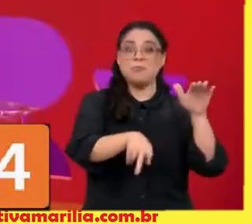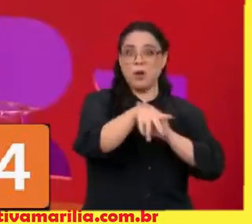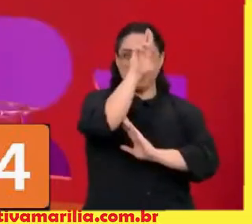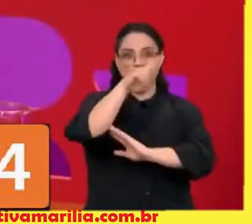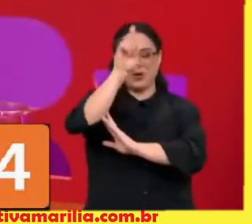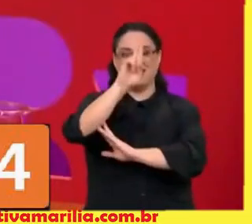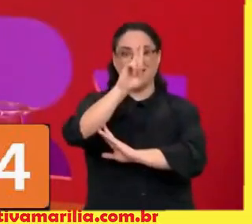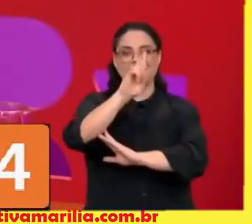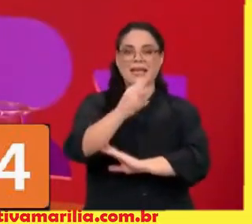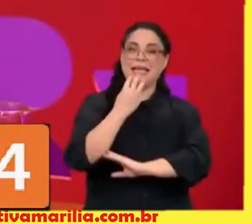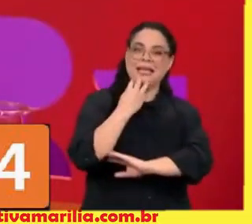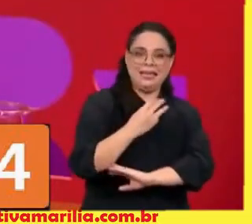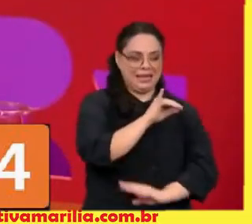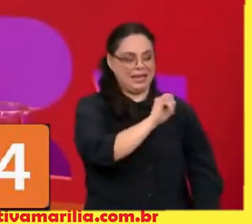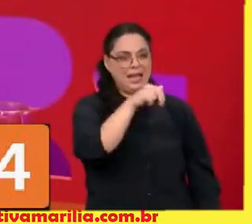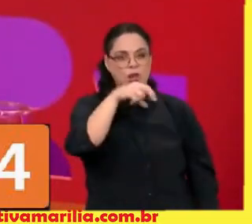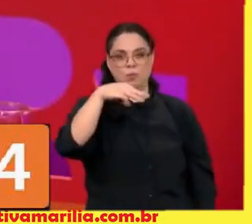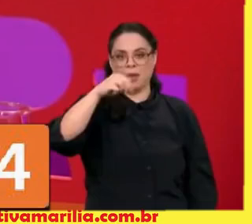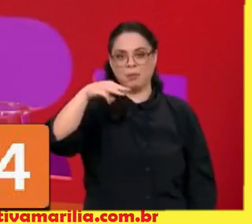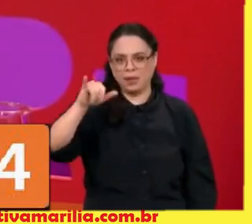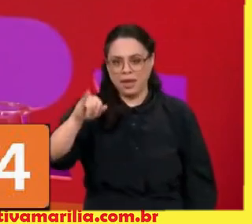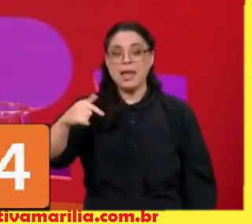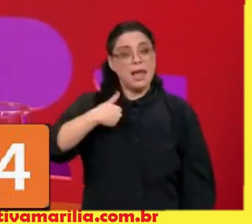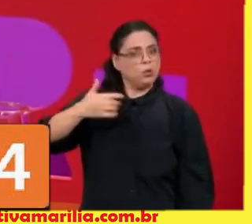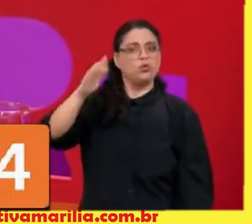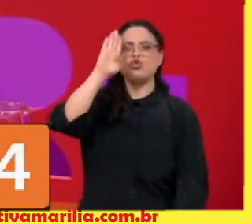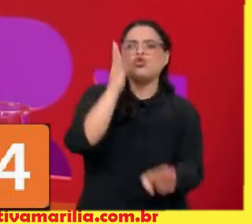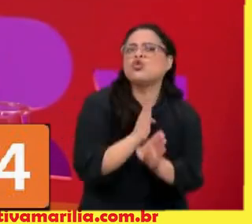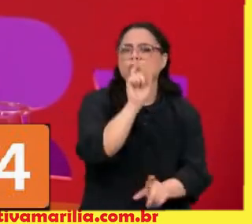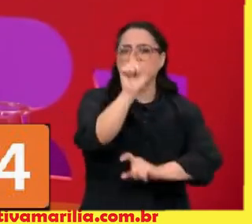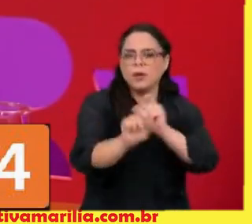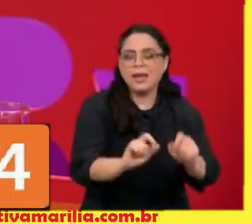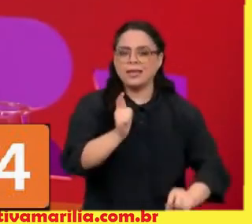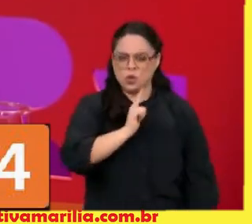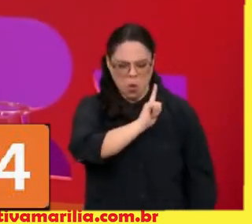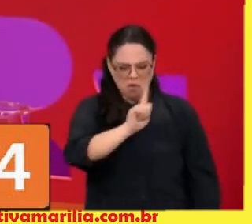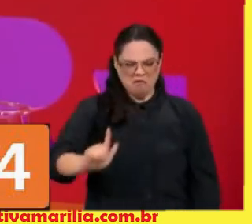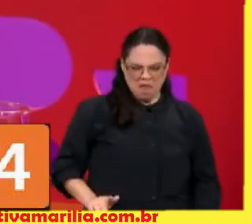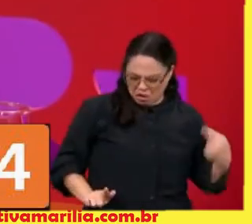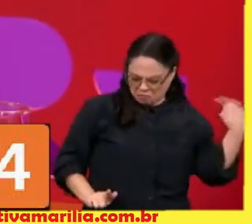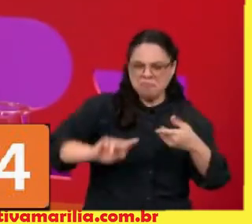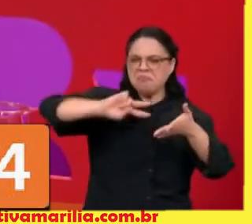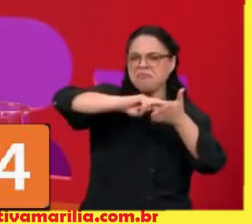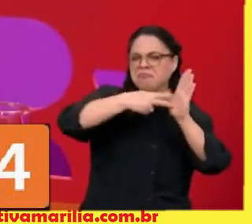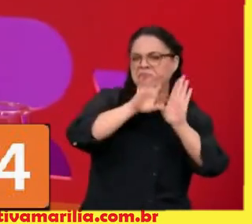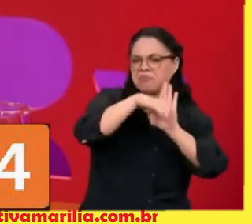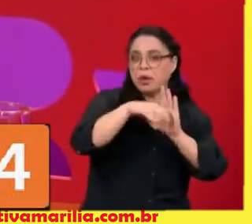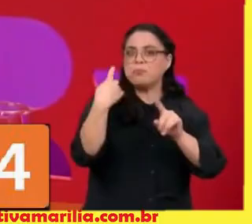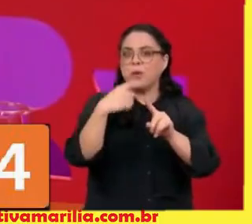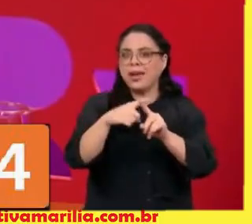fiquei sabendo quando eles começaram a derrubar nossas matas, queimar nossas aldeias, a gente passar fome